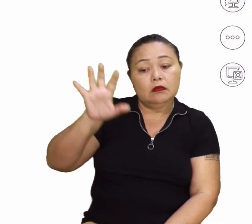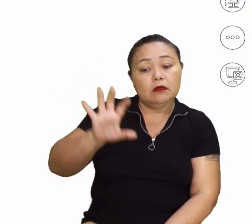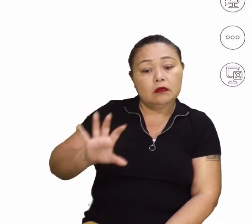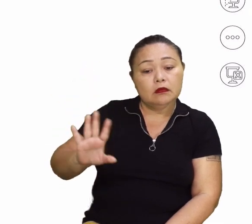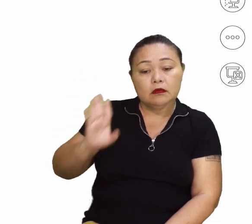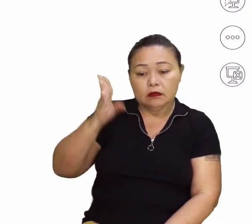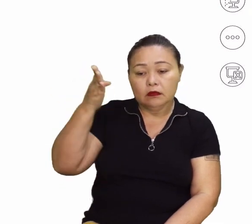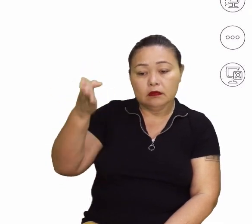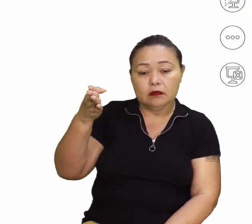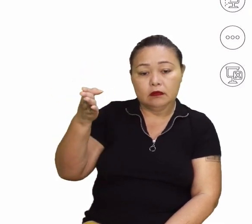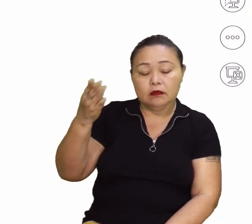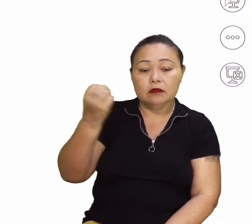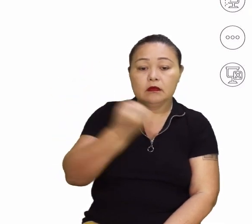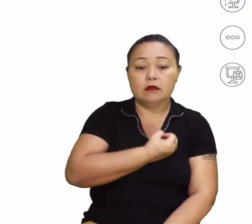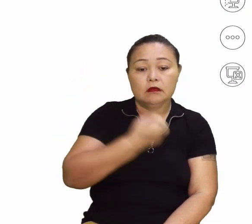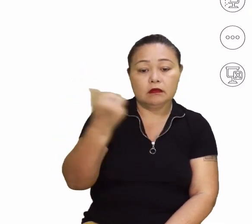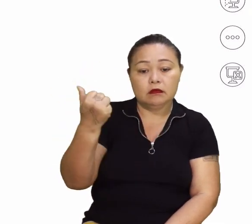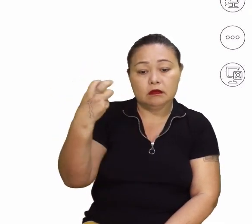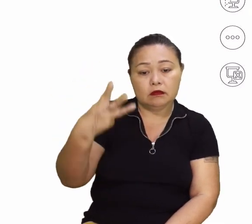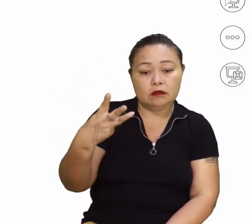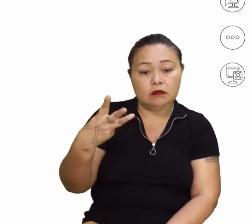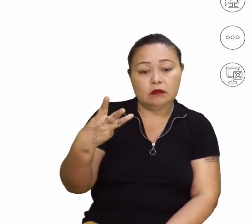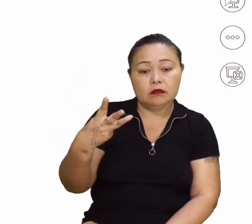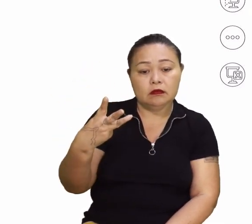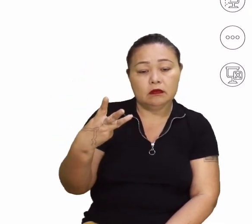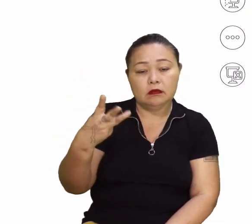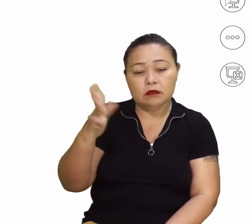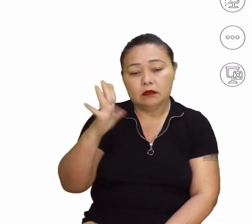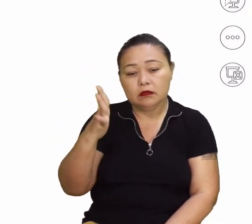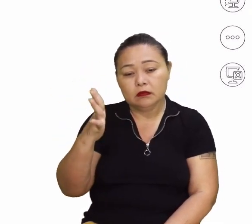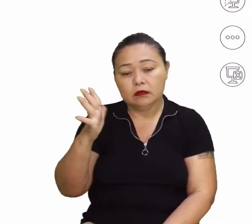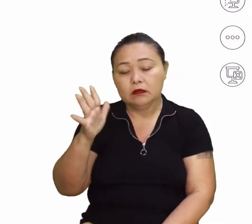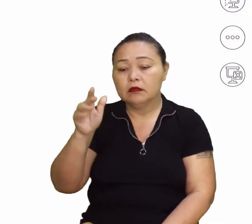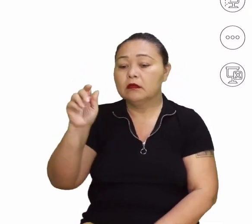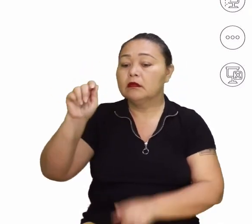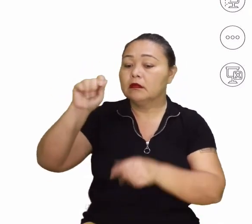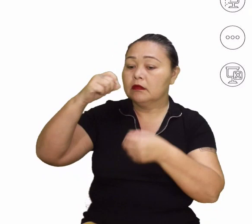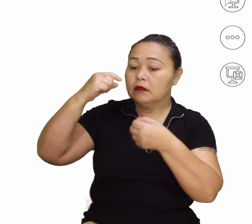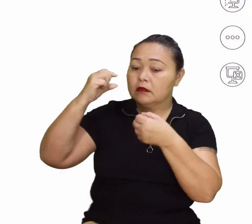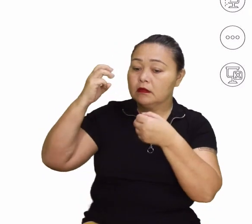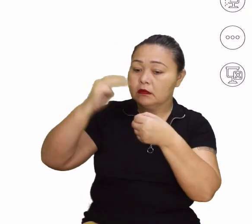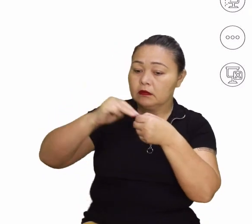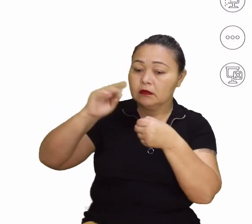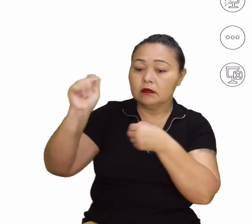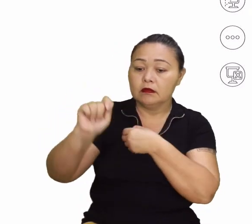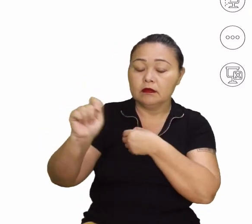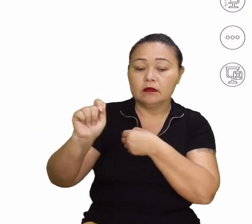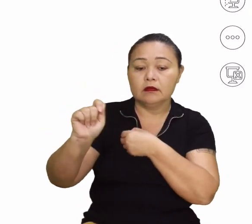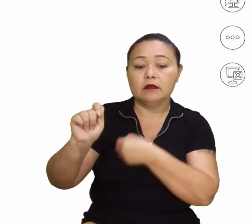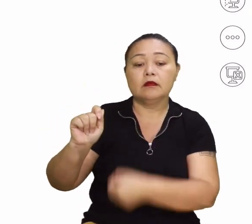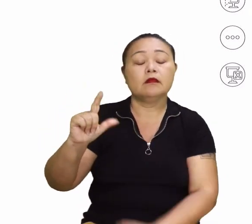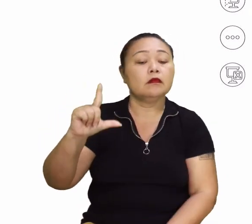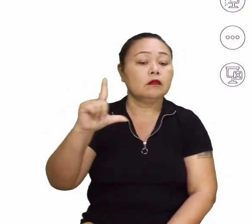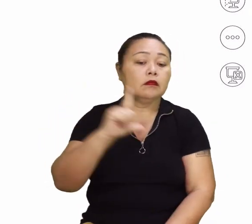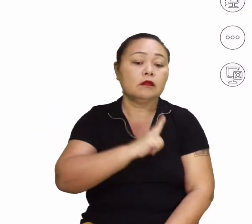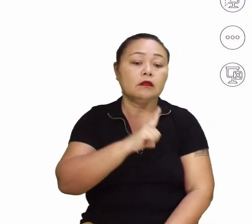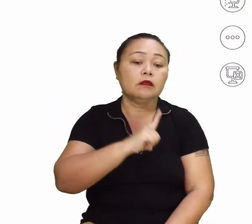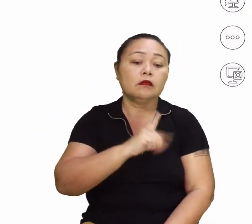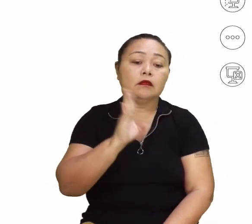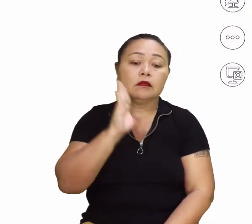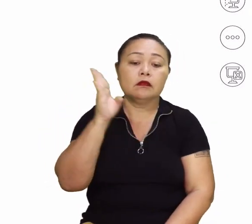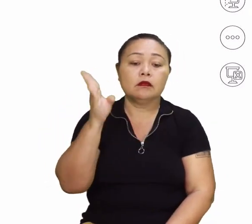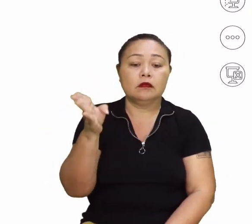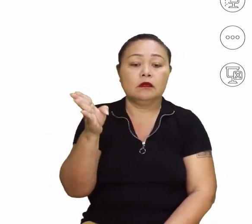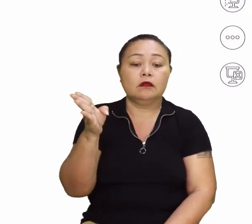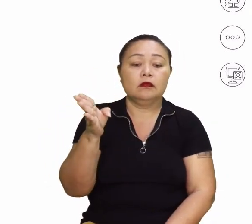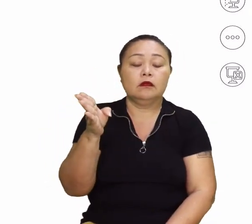aqui central, o número 13, vai estar ali por perto de Ariquemes, ok? Tem